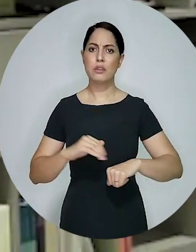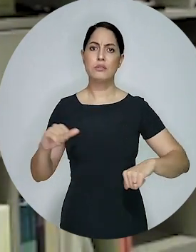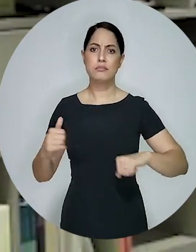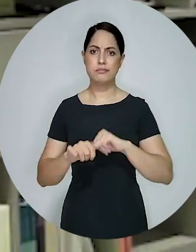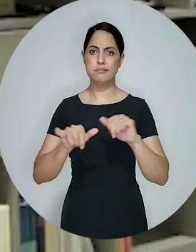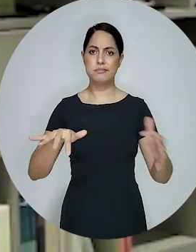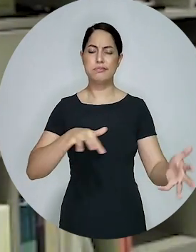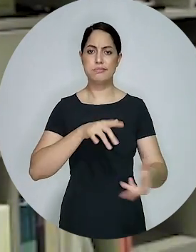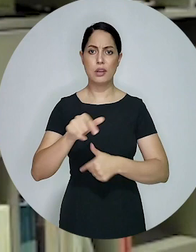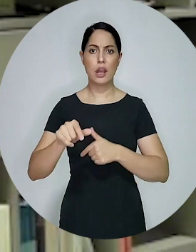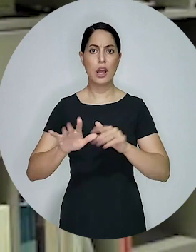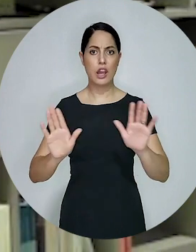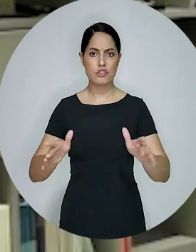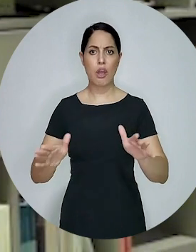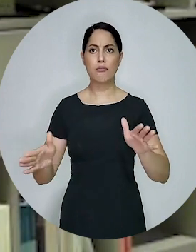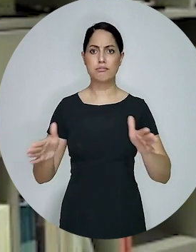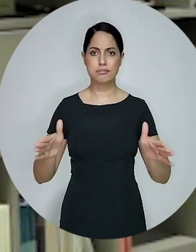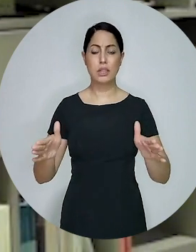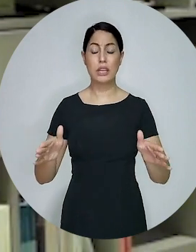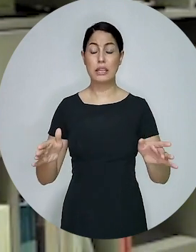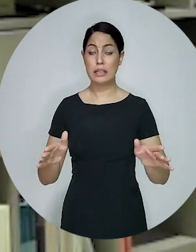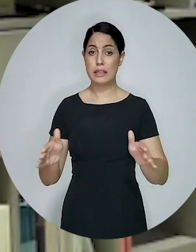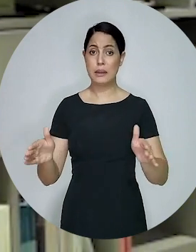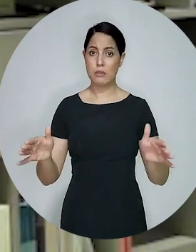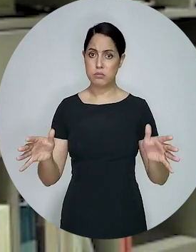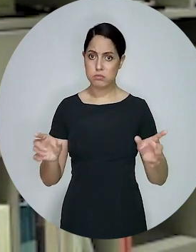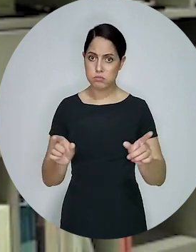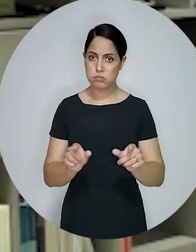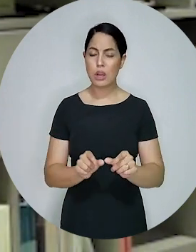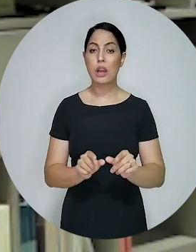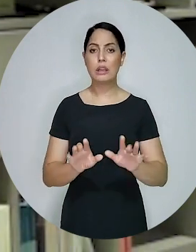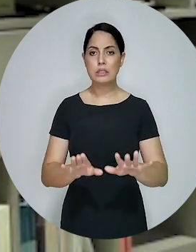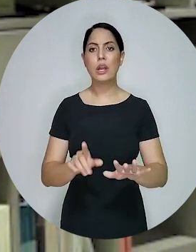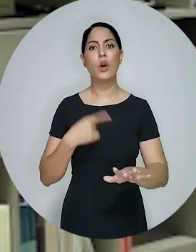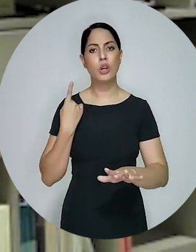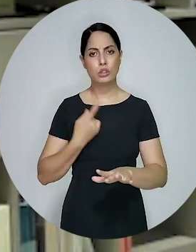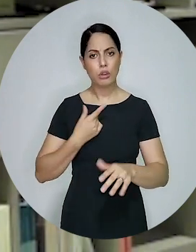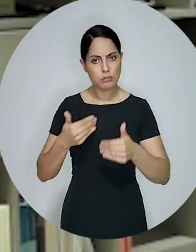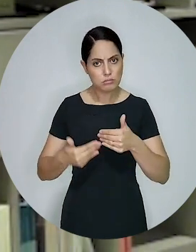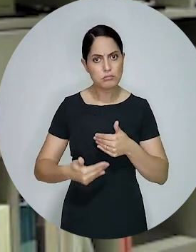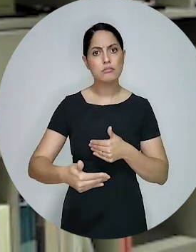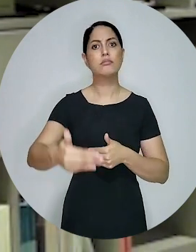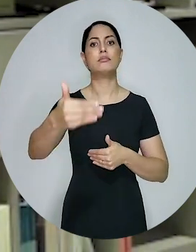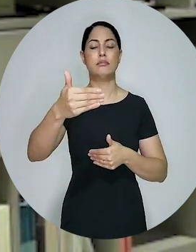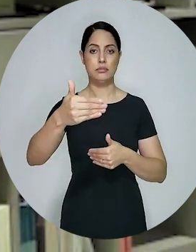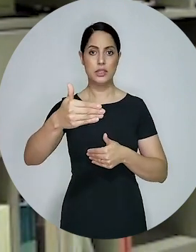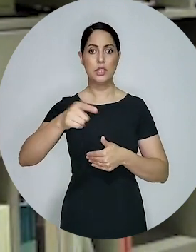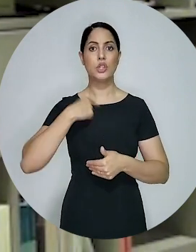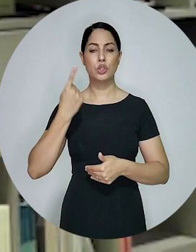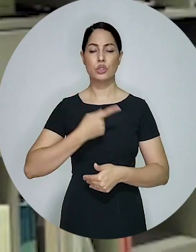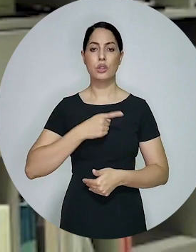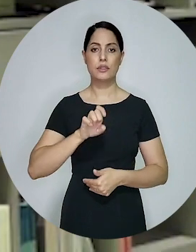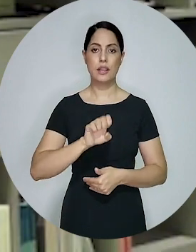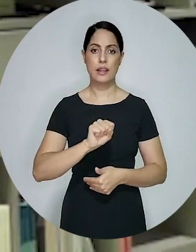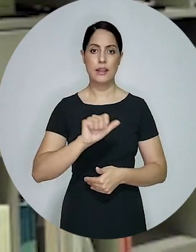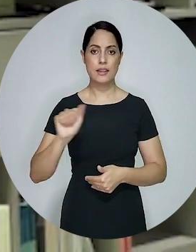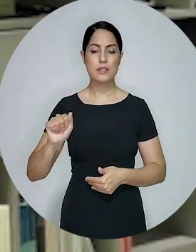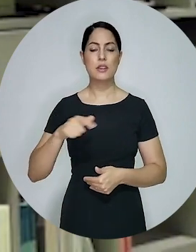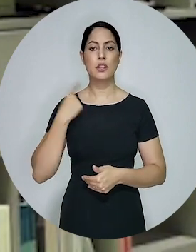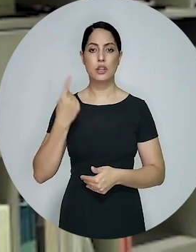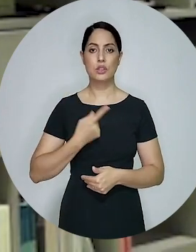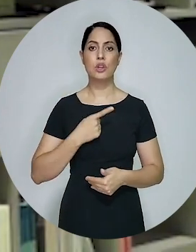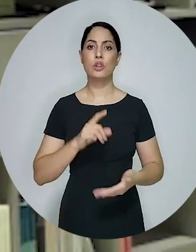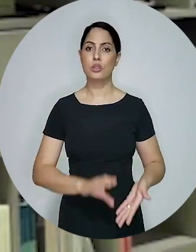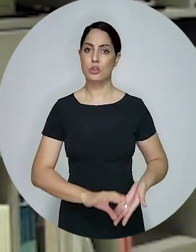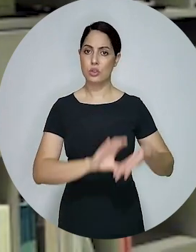à pandemia, o Conselho Federal da OAB, por intermédio da Escola Superior de Advocacia, vem cumprir com